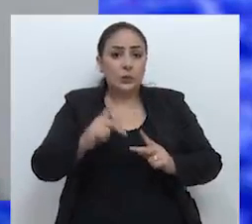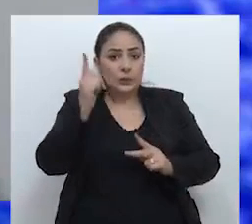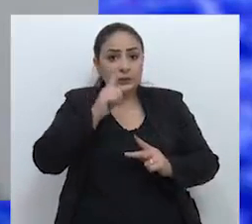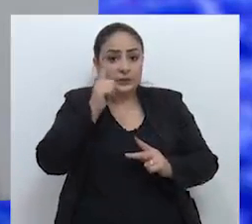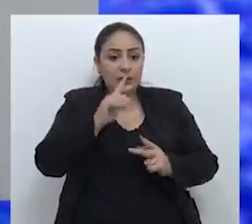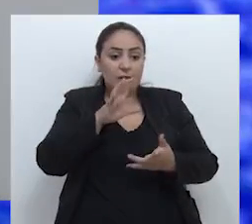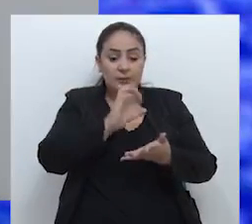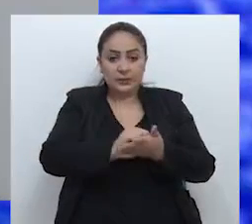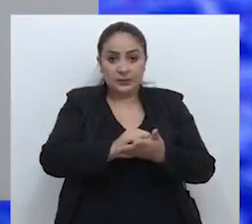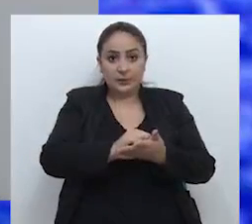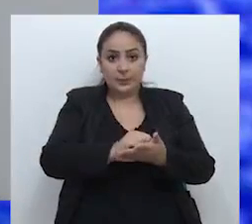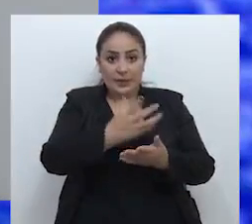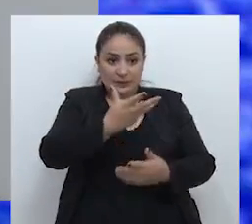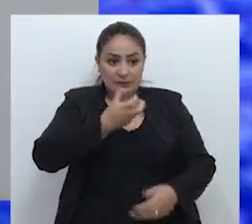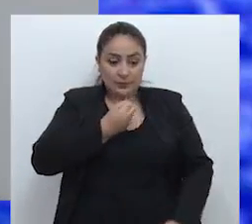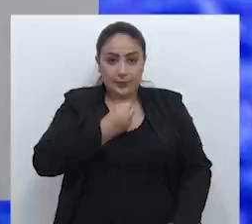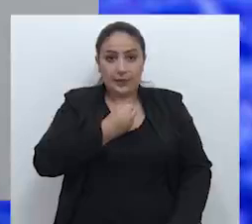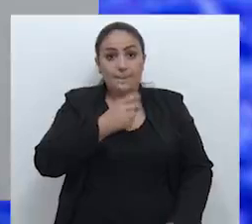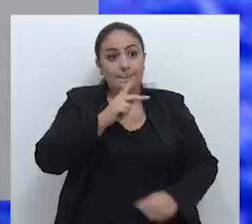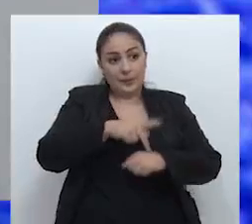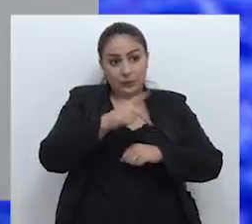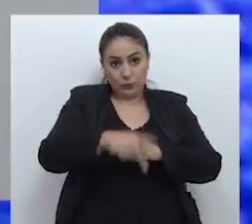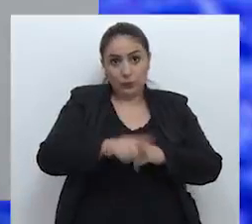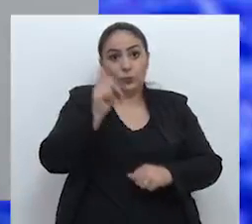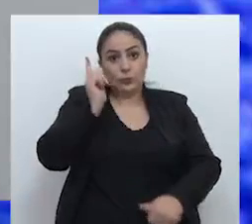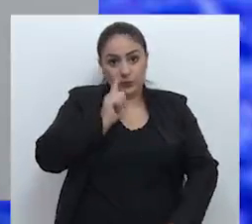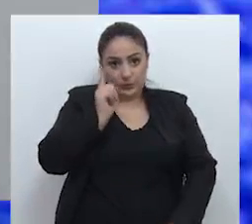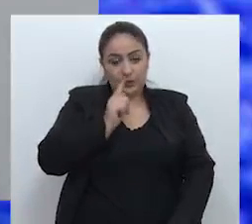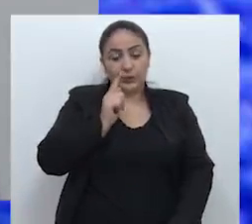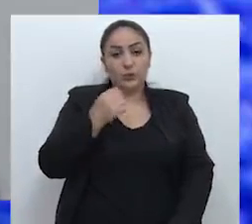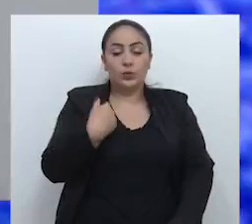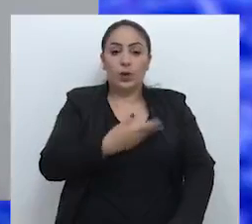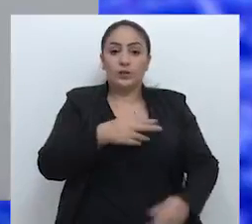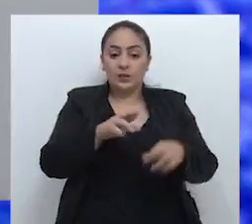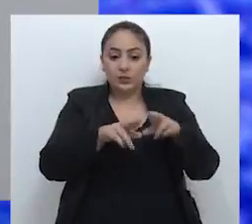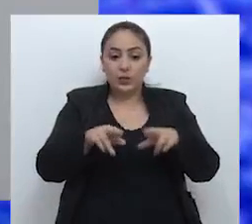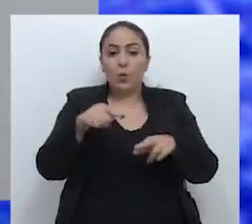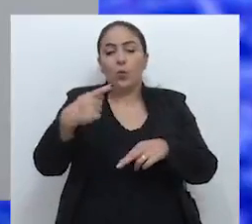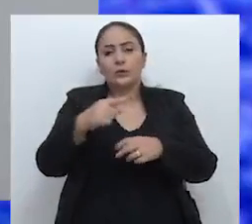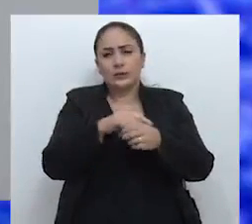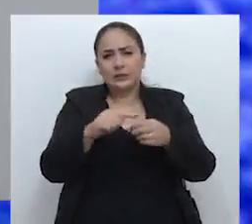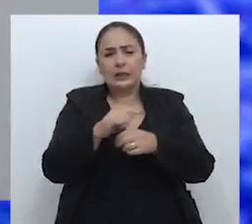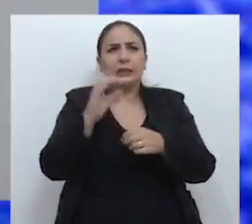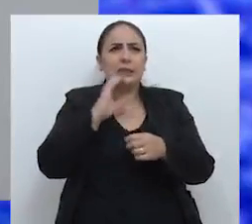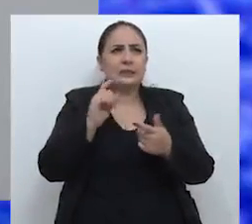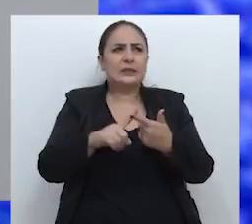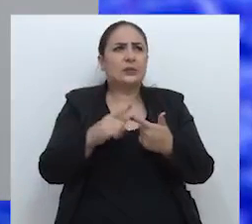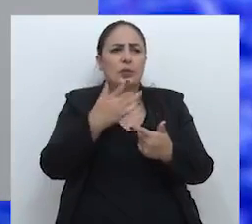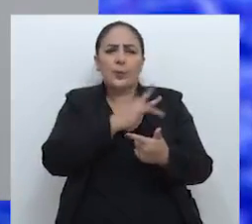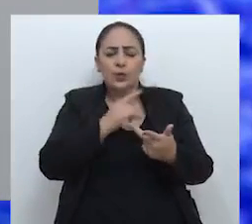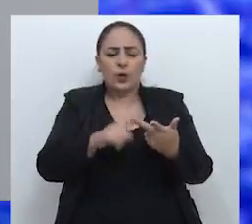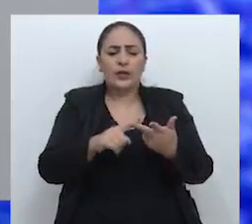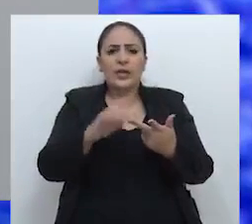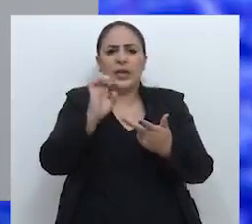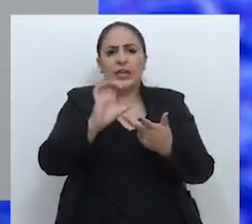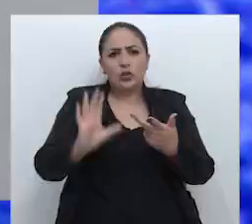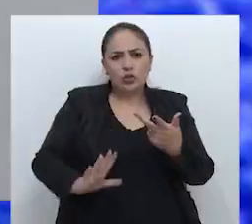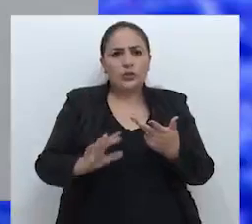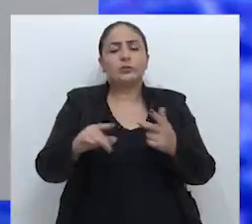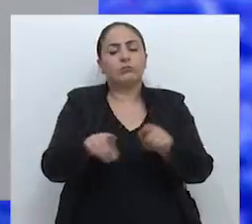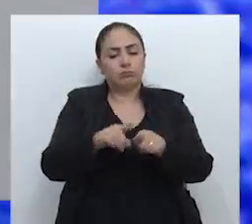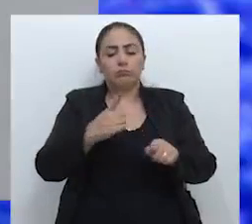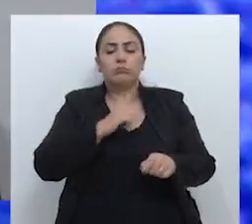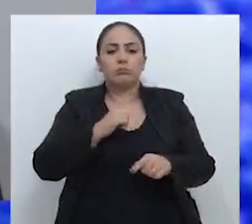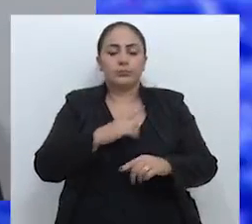receber a doação dos seus fundos de idosos. Passo Fundo é um deles. Na nossa região, outras cidades como Carazinho, Namitoque e Erechim também possibilitam